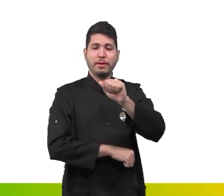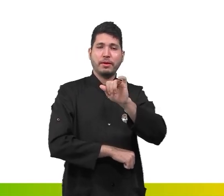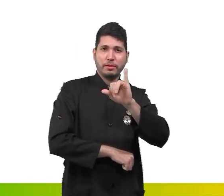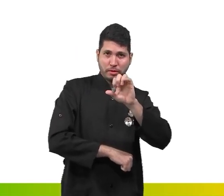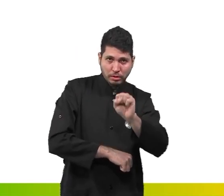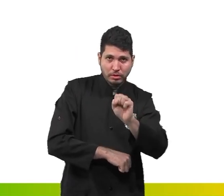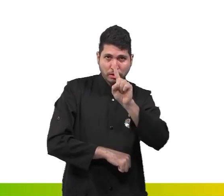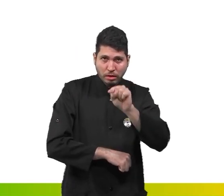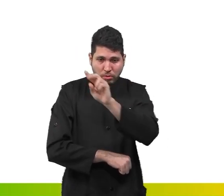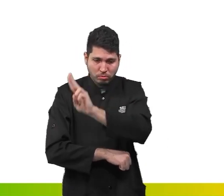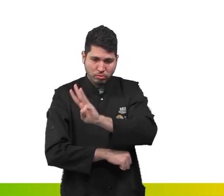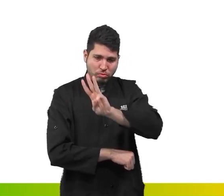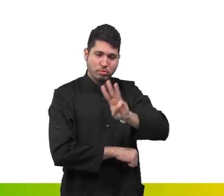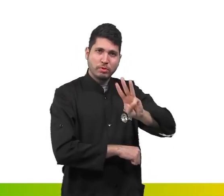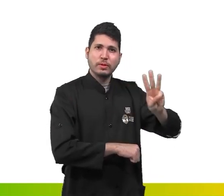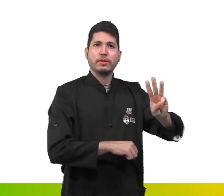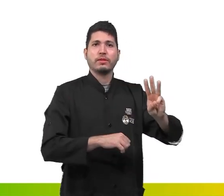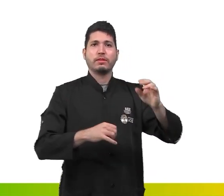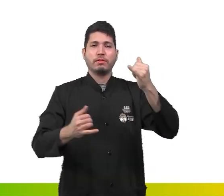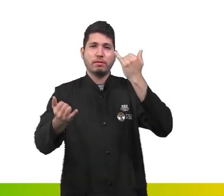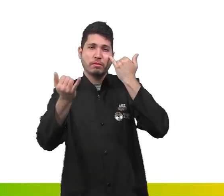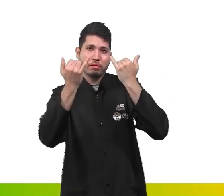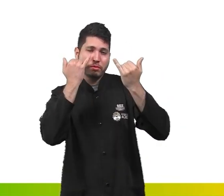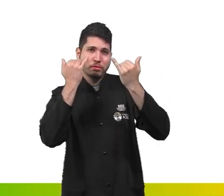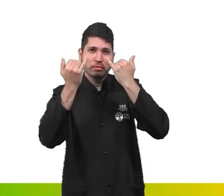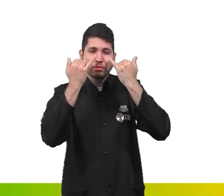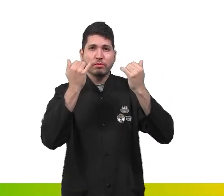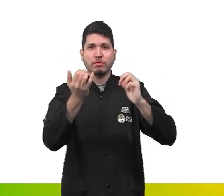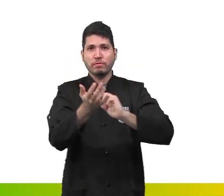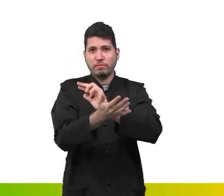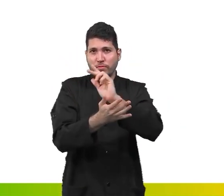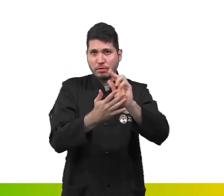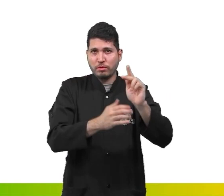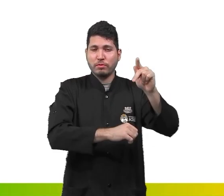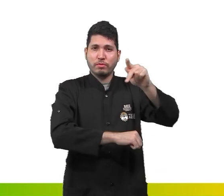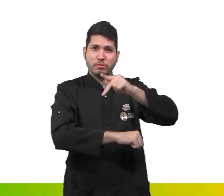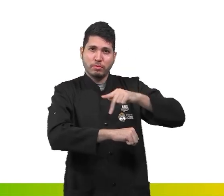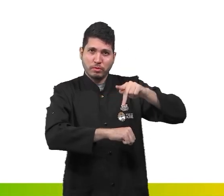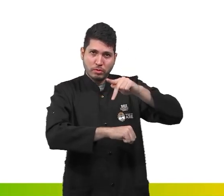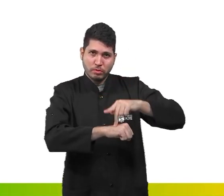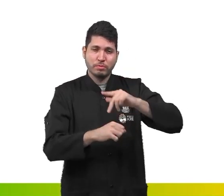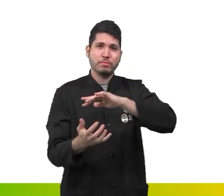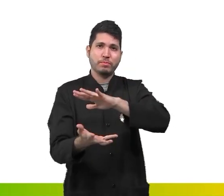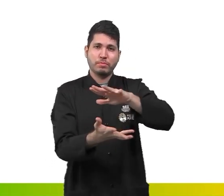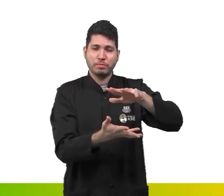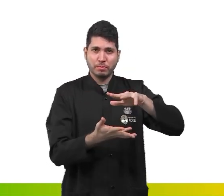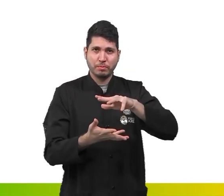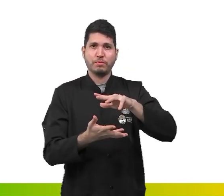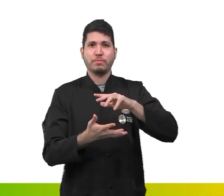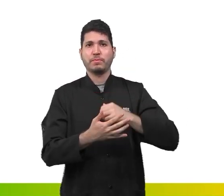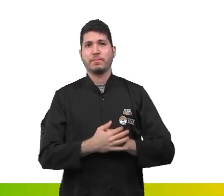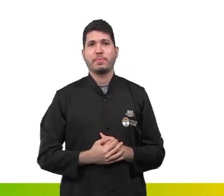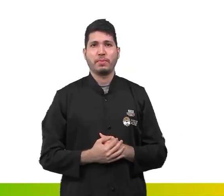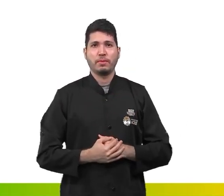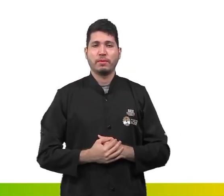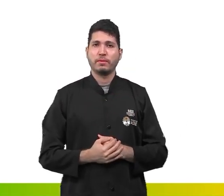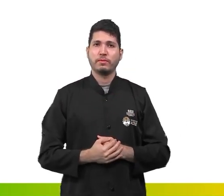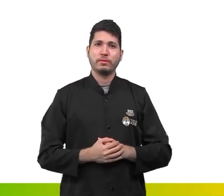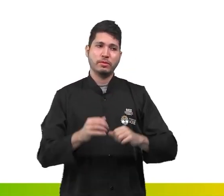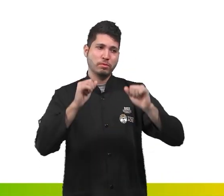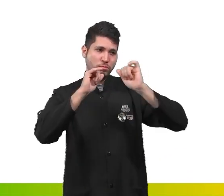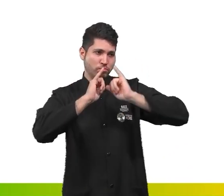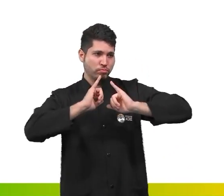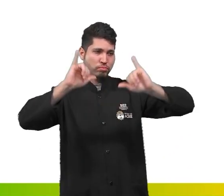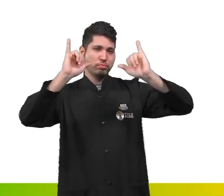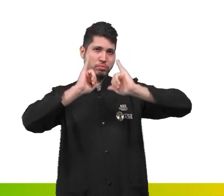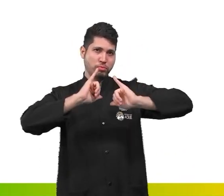mantém informado das notícias de vários países do mundo. Não poderia ser diferente. Então, ele circula ali as notícias